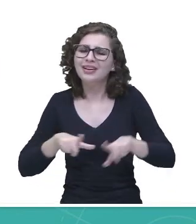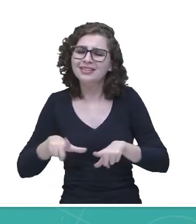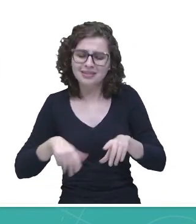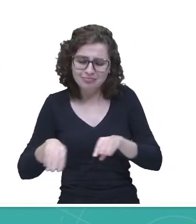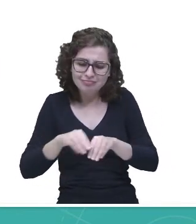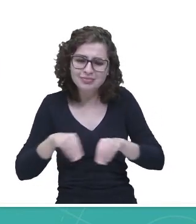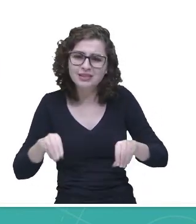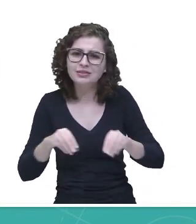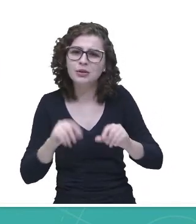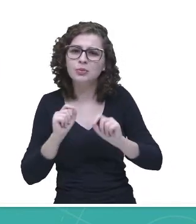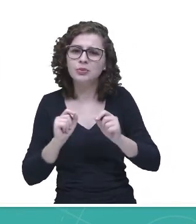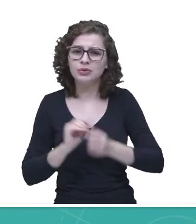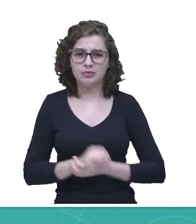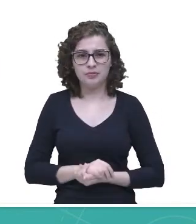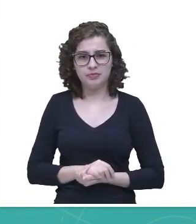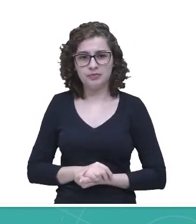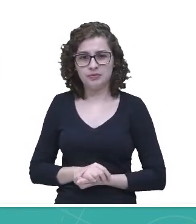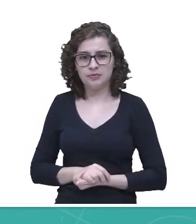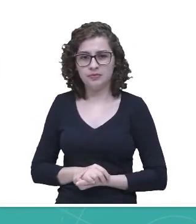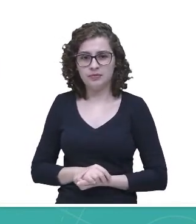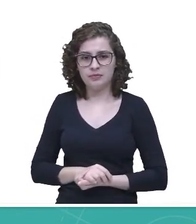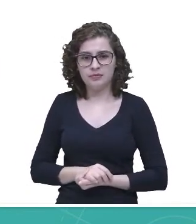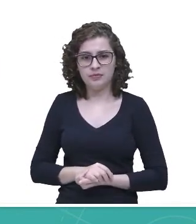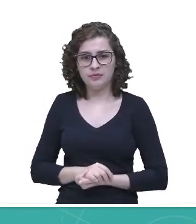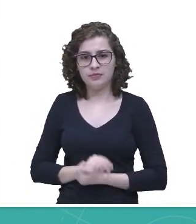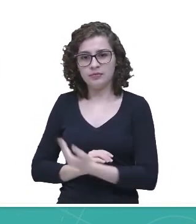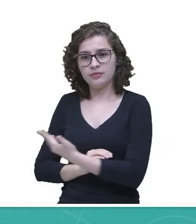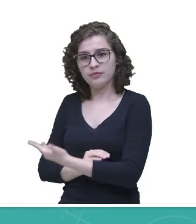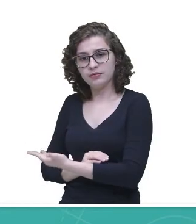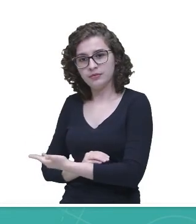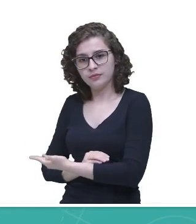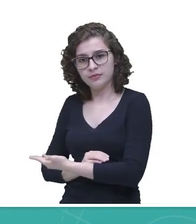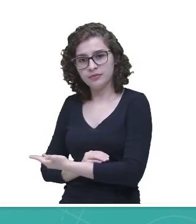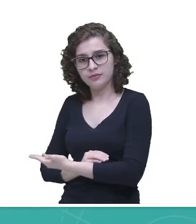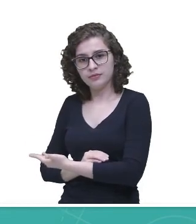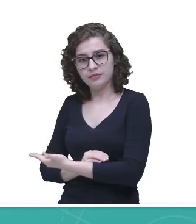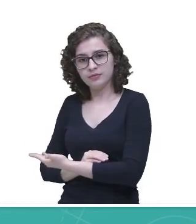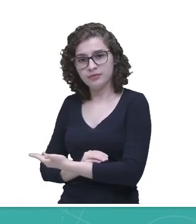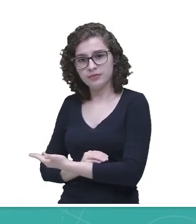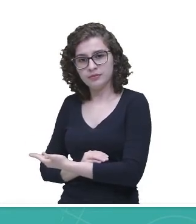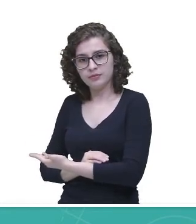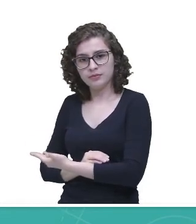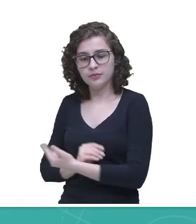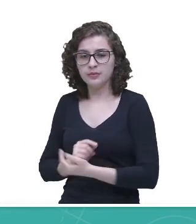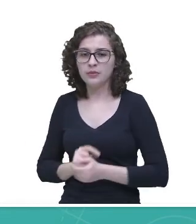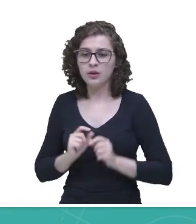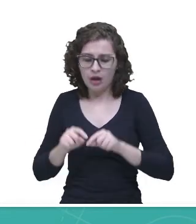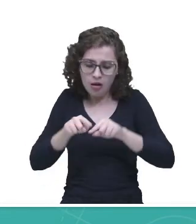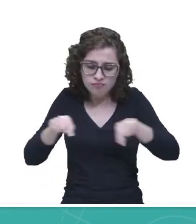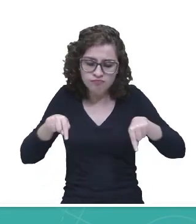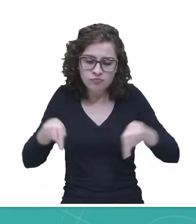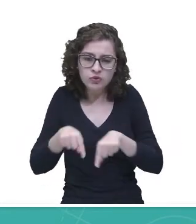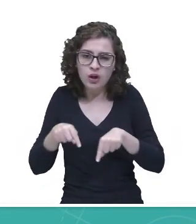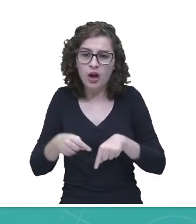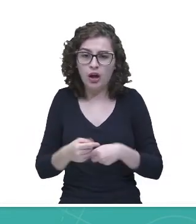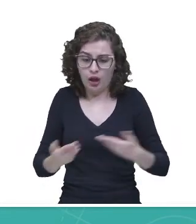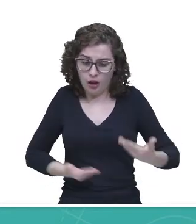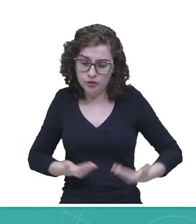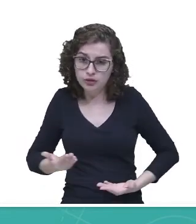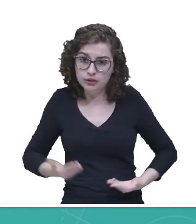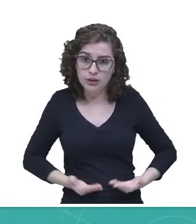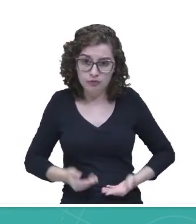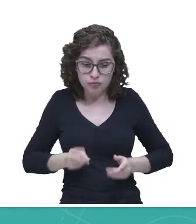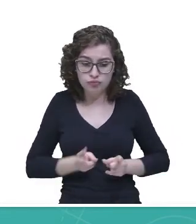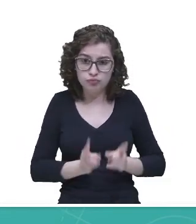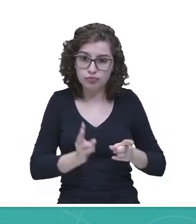um manso servil, bem aqui, ó. Terras destinadas aos servos. Nela, os servos produziam o que era